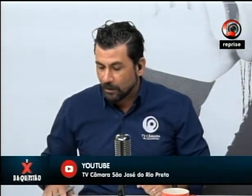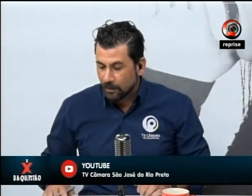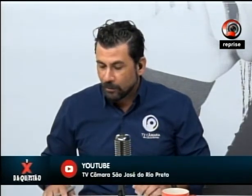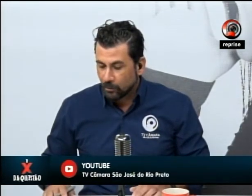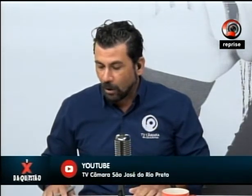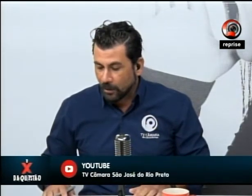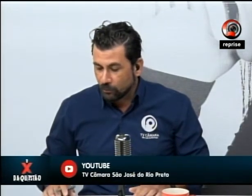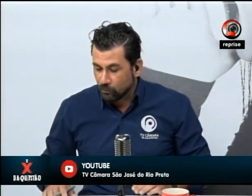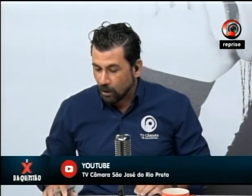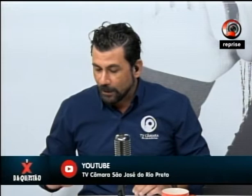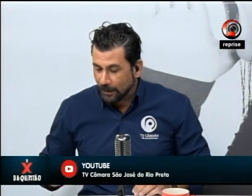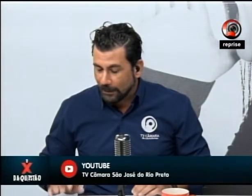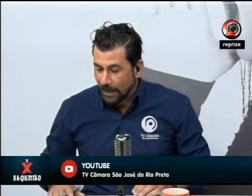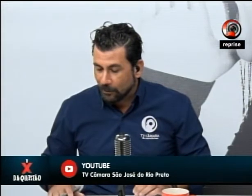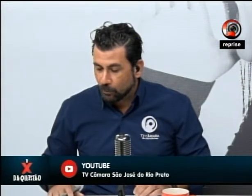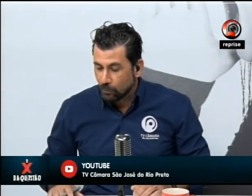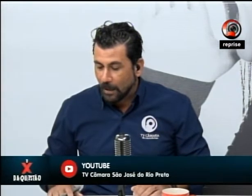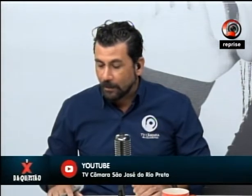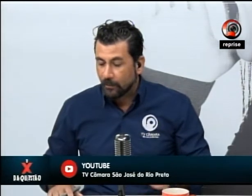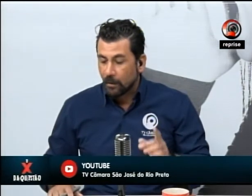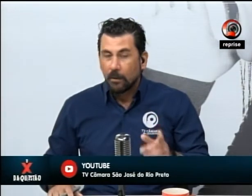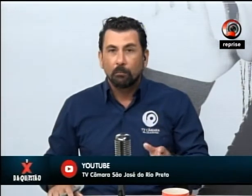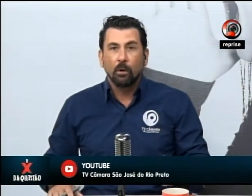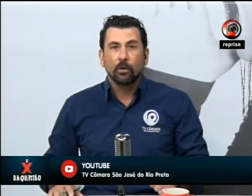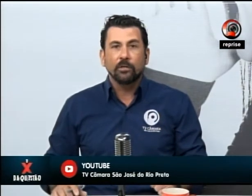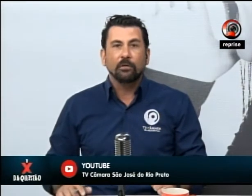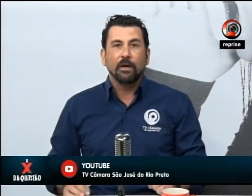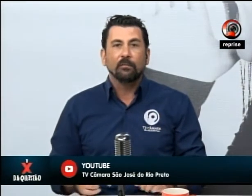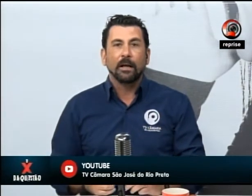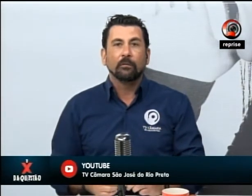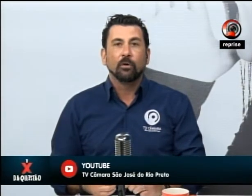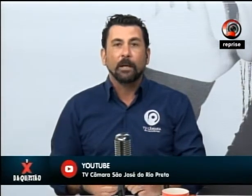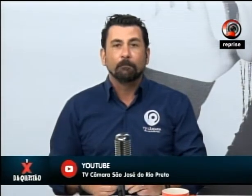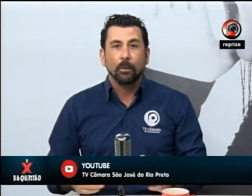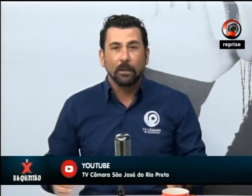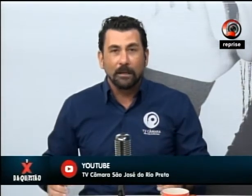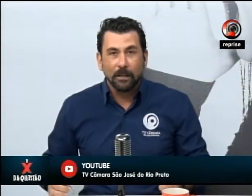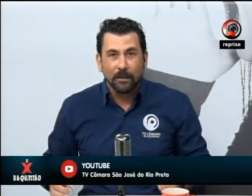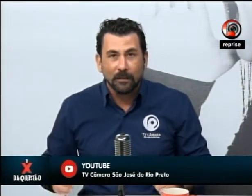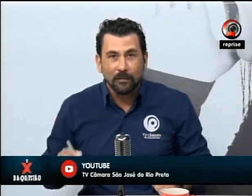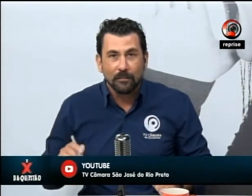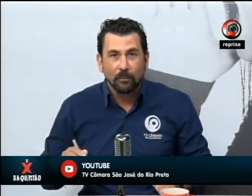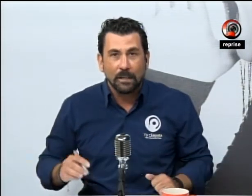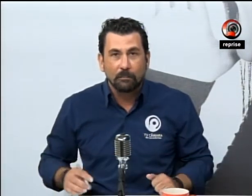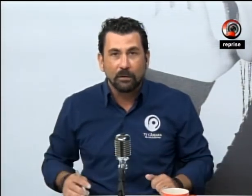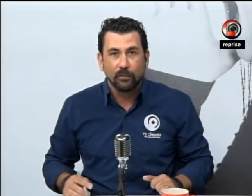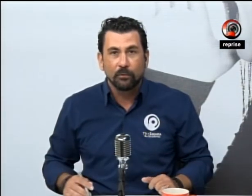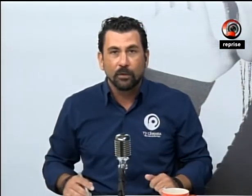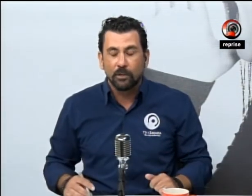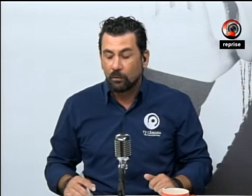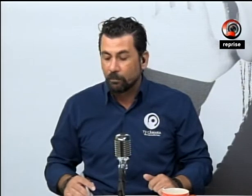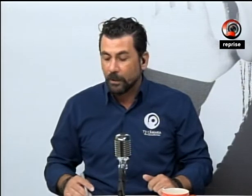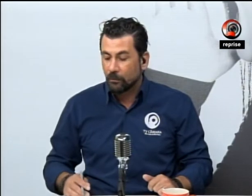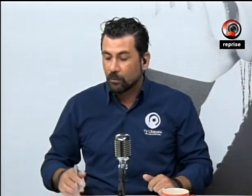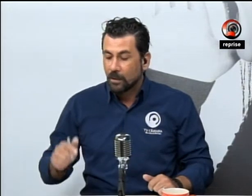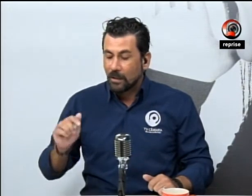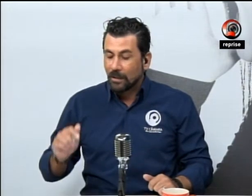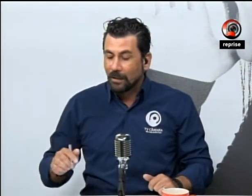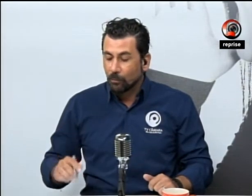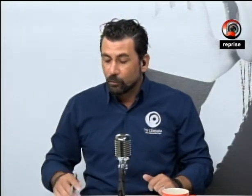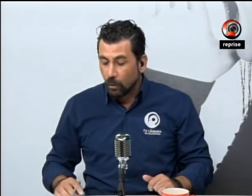nossa página toca no joinha lá e tudo mais bom hoje a gente vai falar sobre a polêmica decisão da o